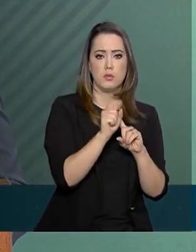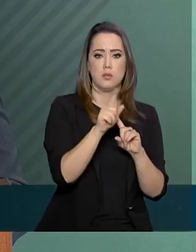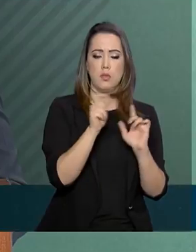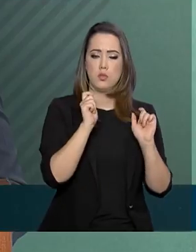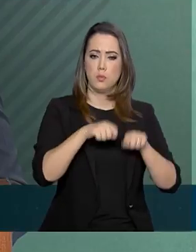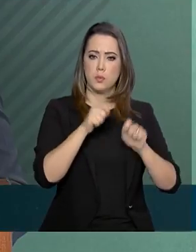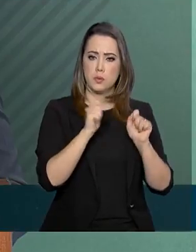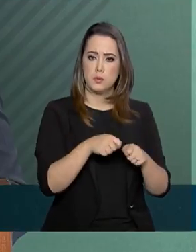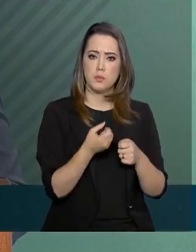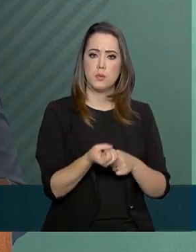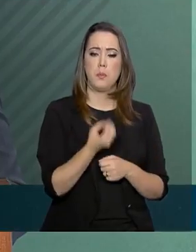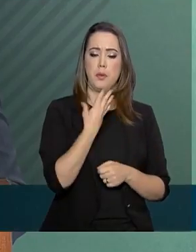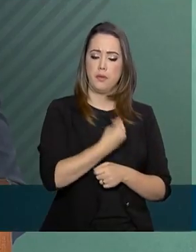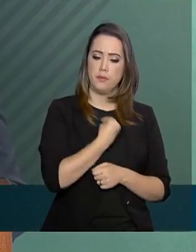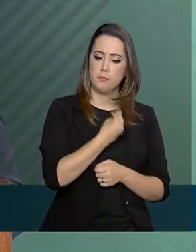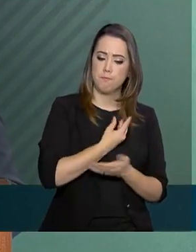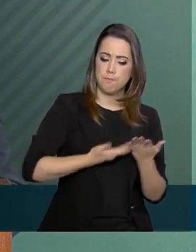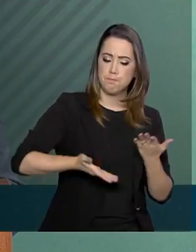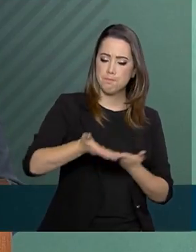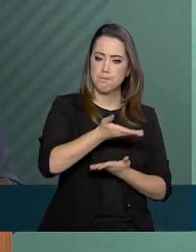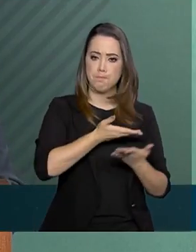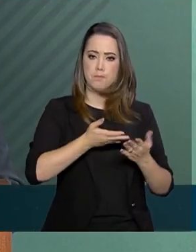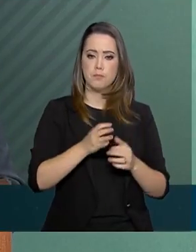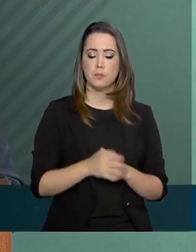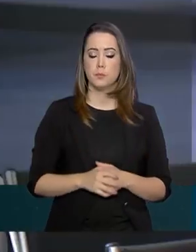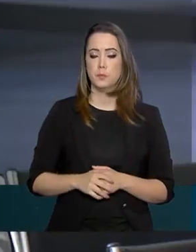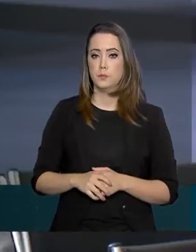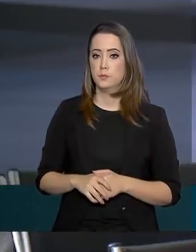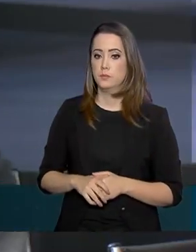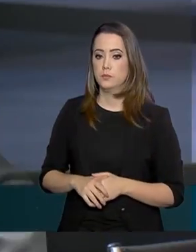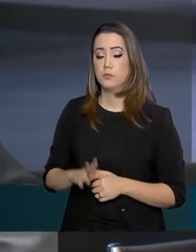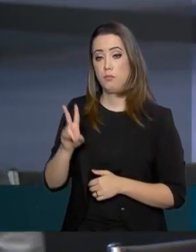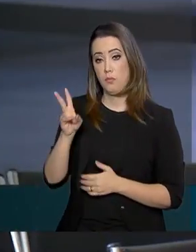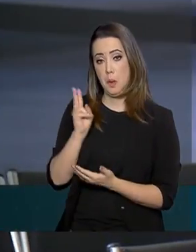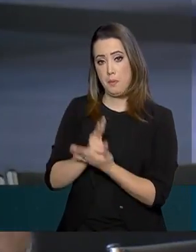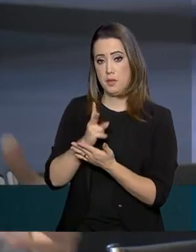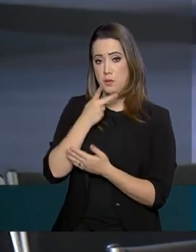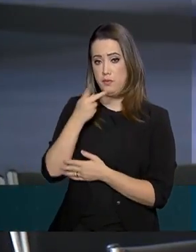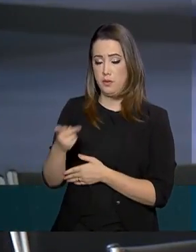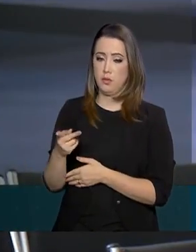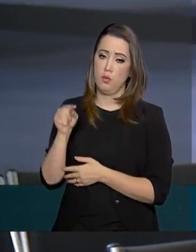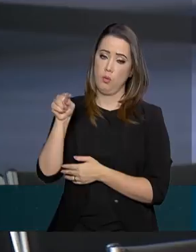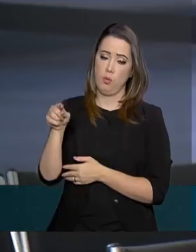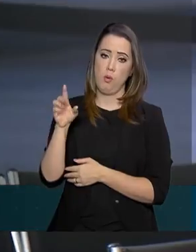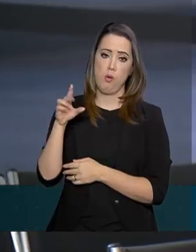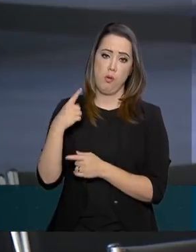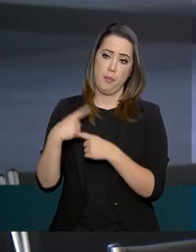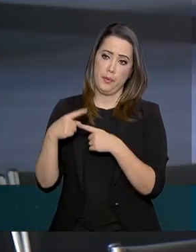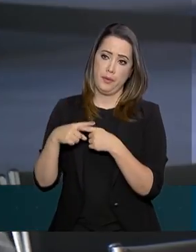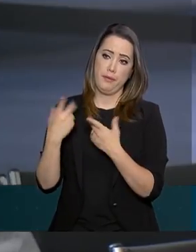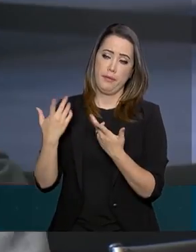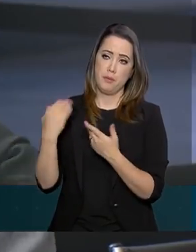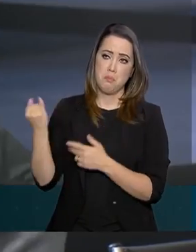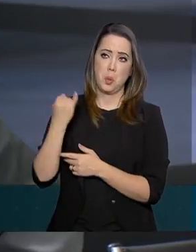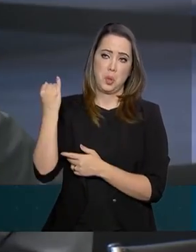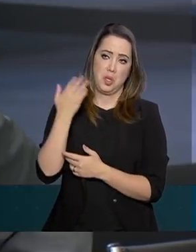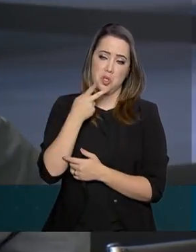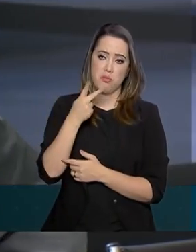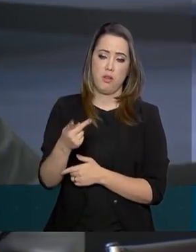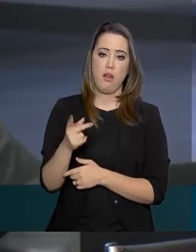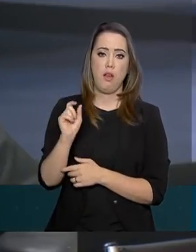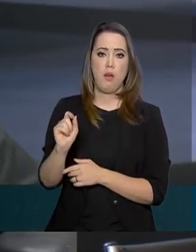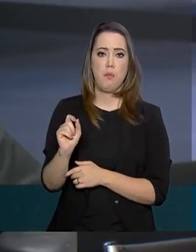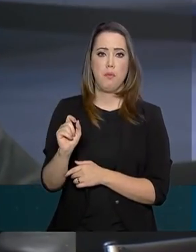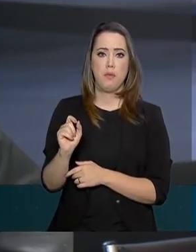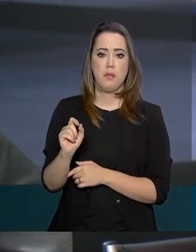capacidade de bem viver socialmente é embora ser testado para fazer razões republicanas lepra